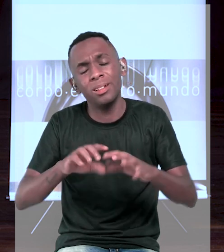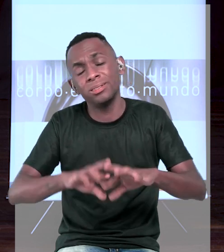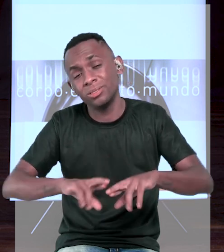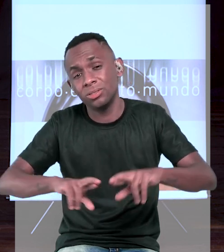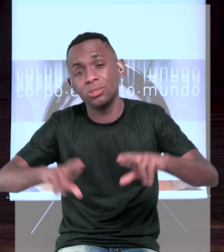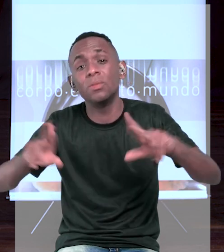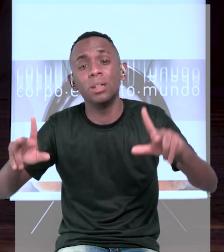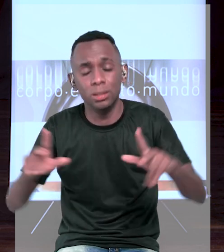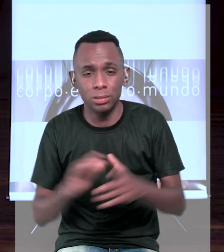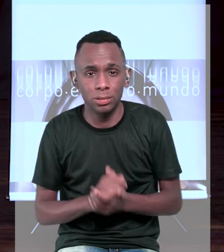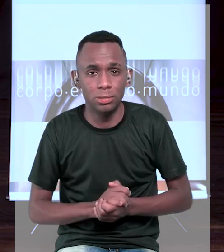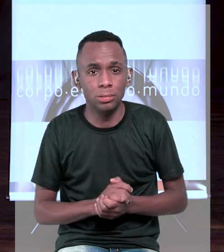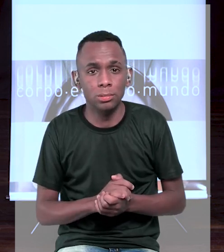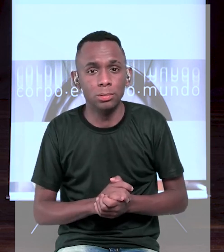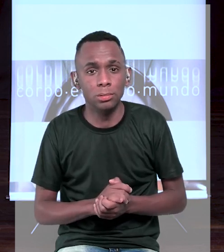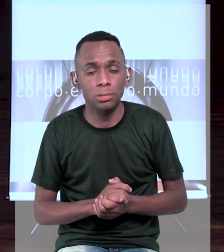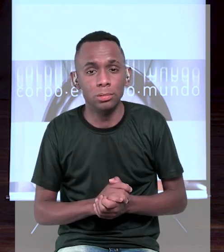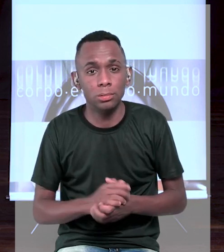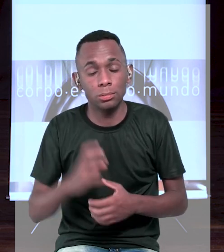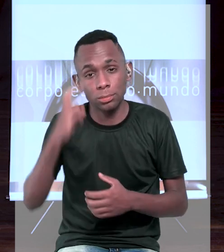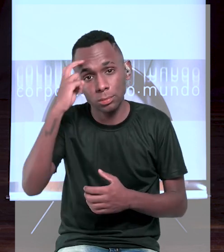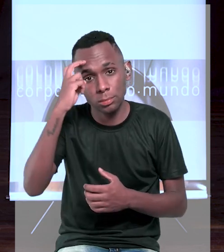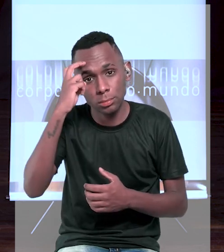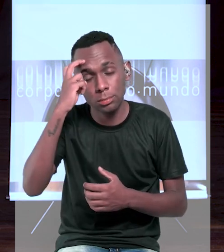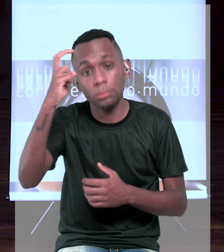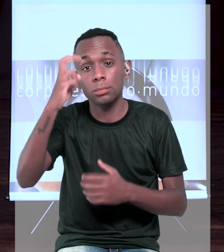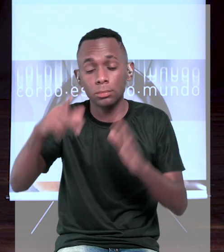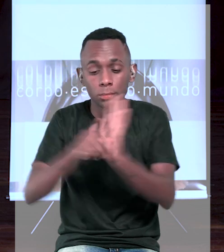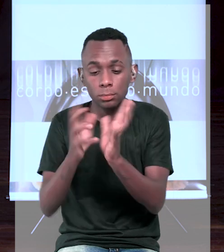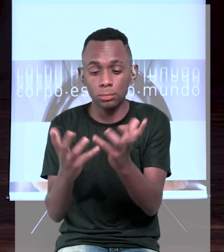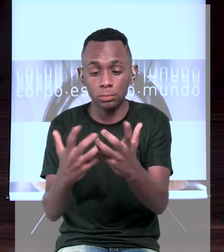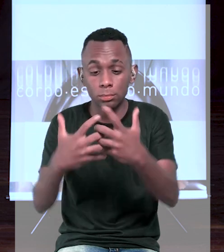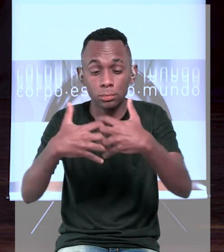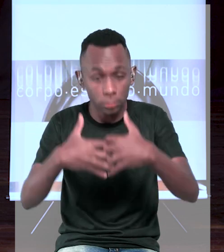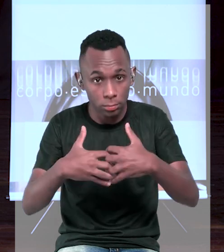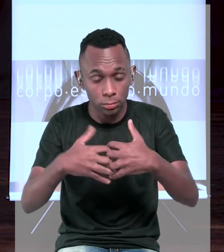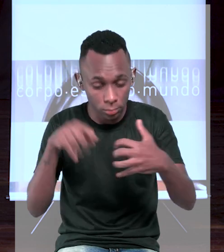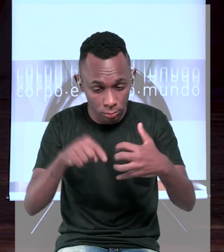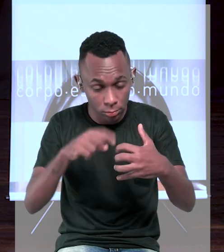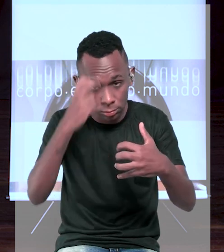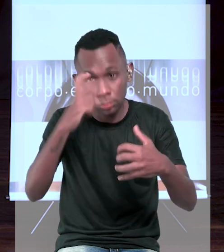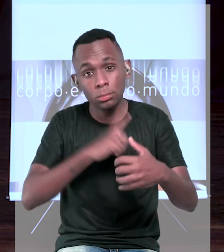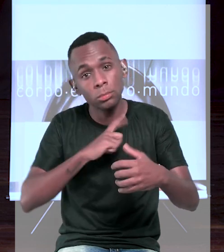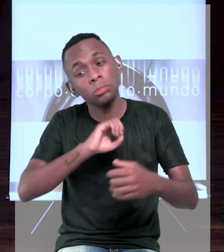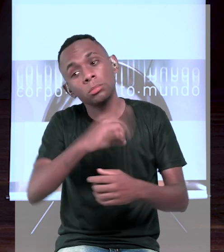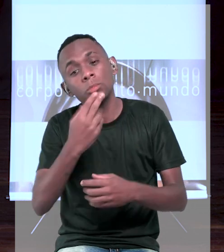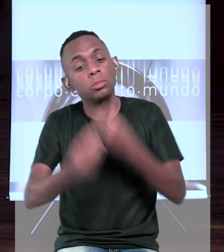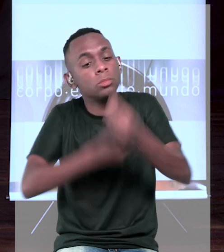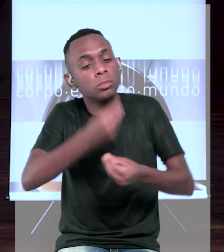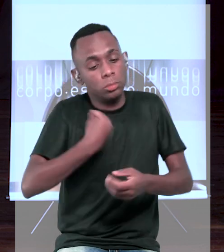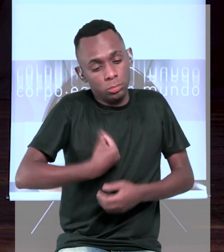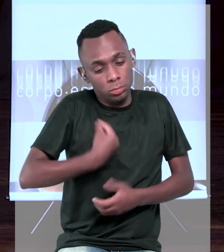distintas. A inteligência das máquinas ou dos processos